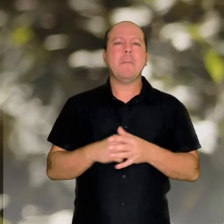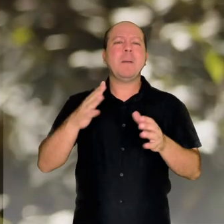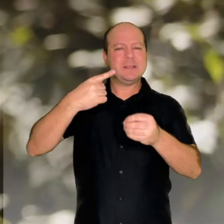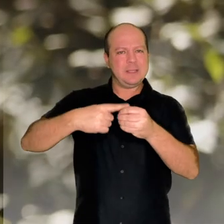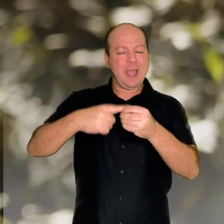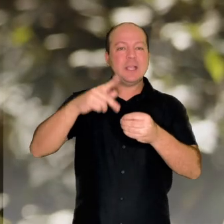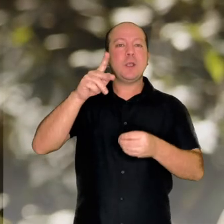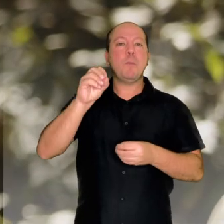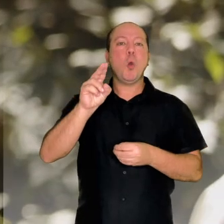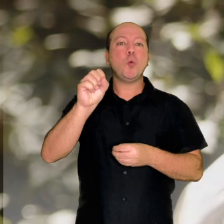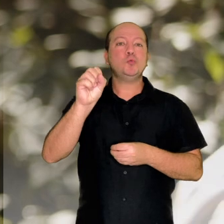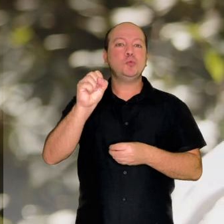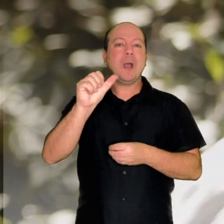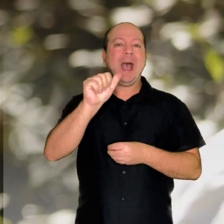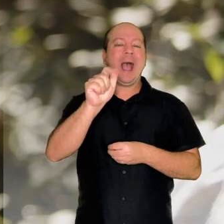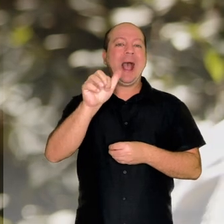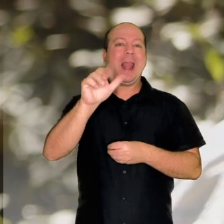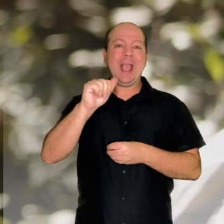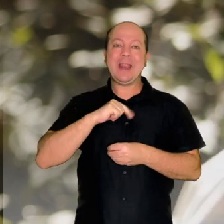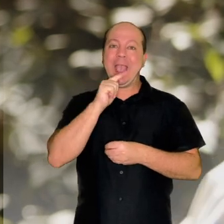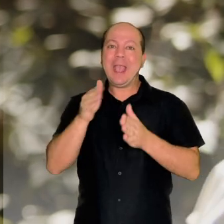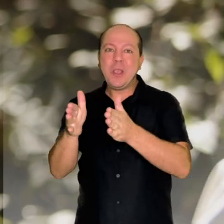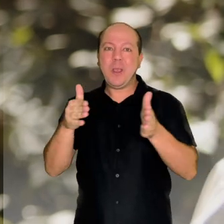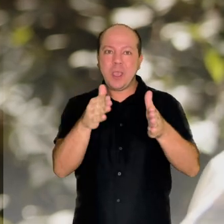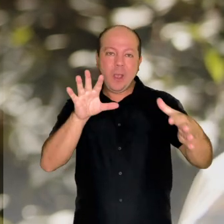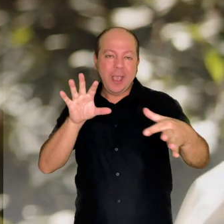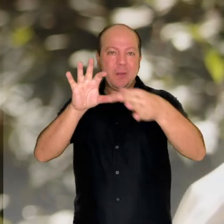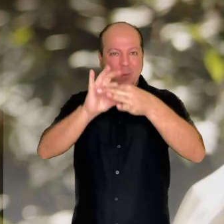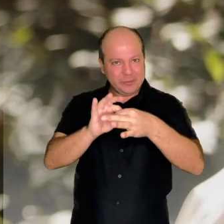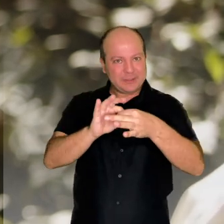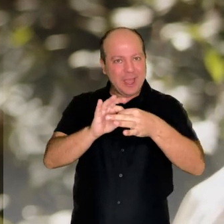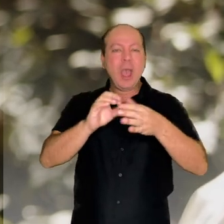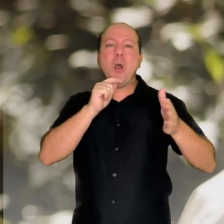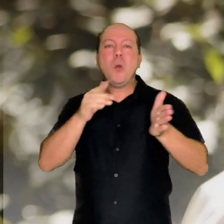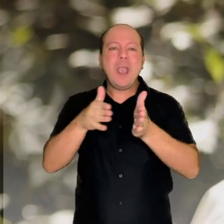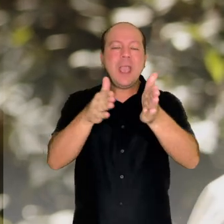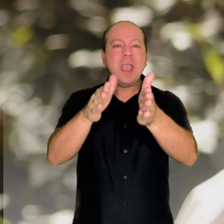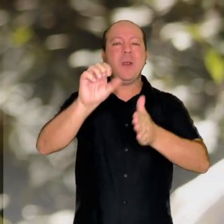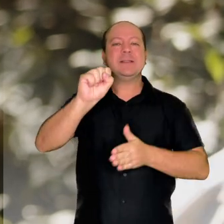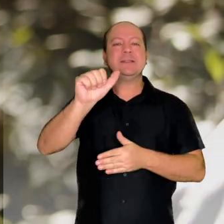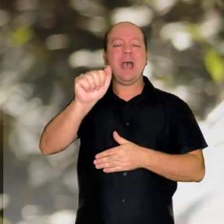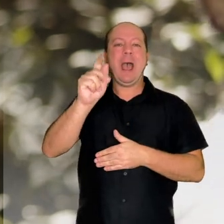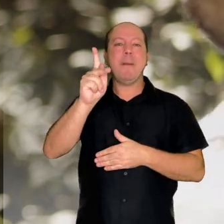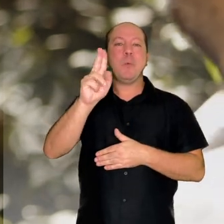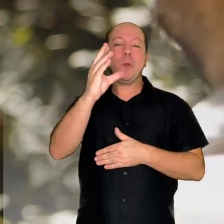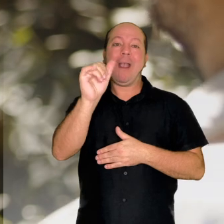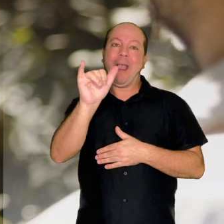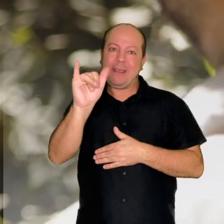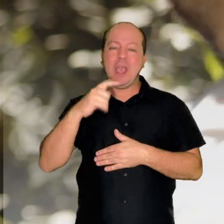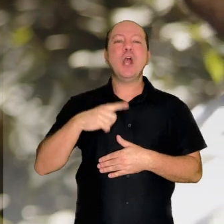de Pouso Alegre, esses dois rios, eles se encontram e ali formam o rio Sapucaí. Esse rio Sapucaí, ele vai percorrer